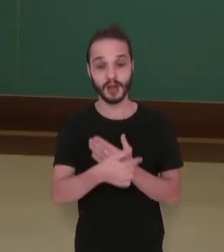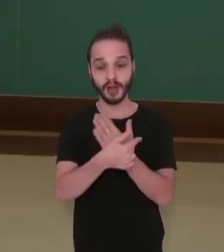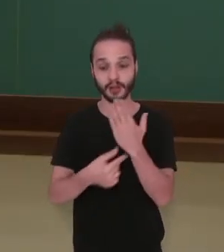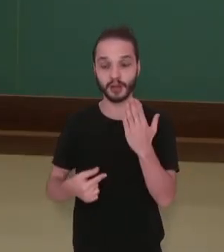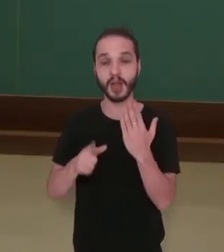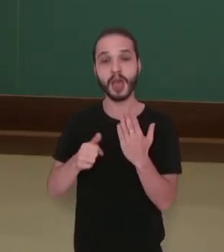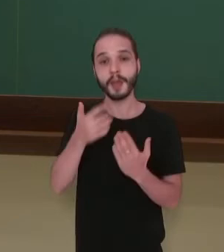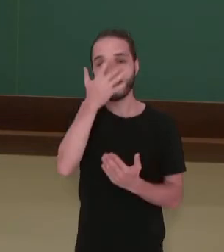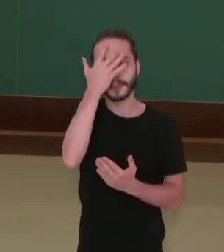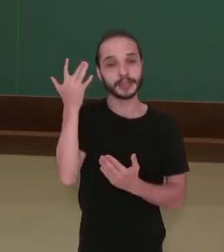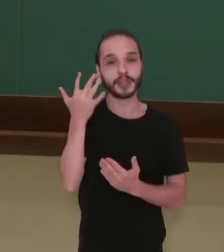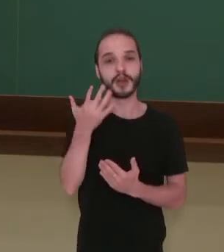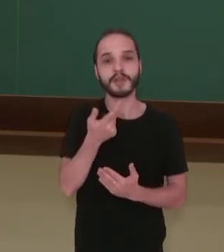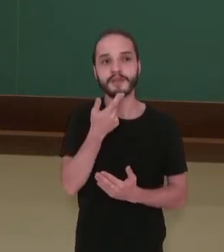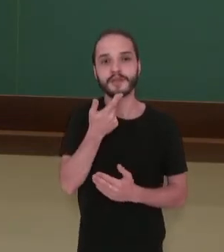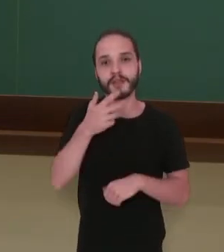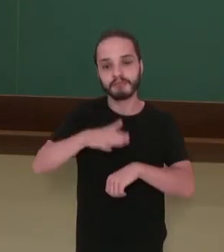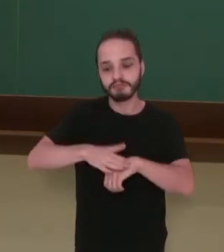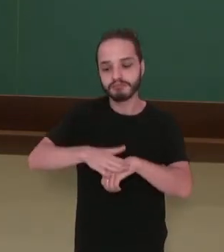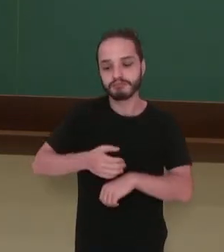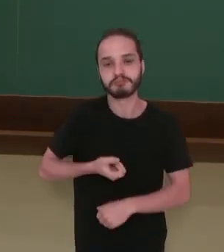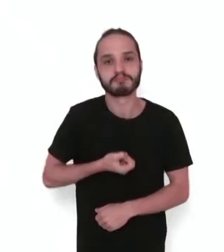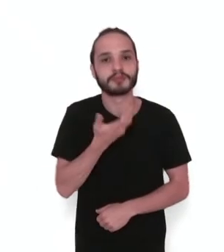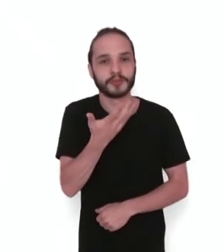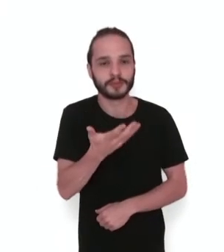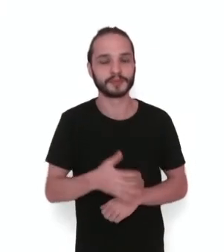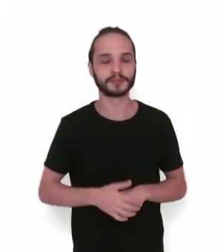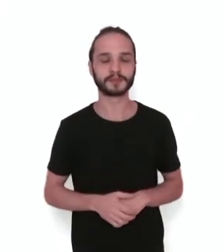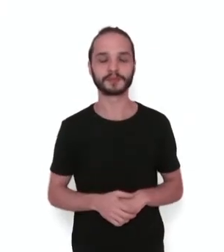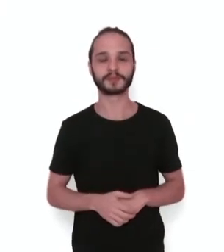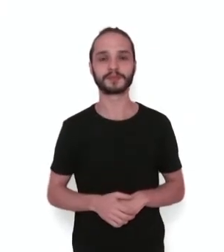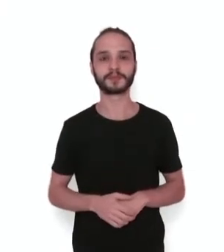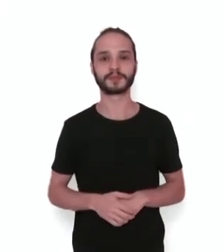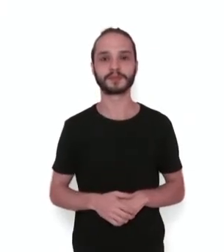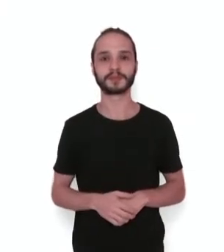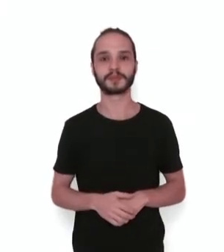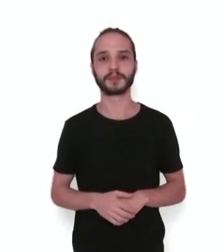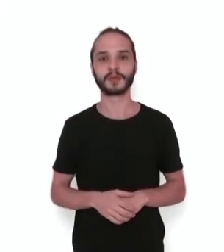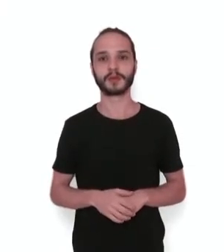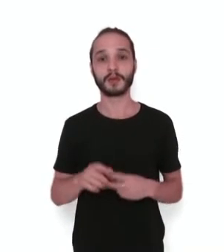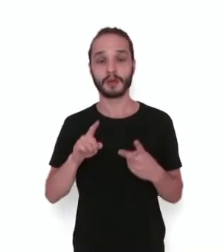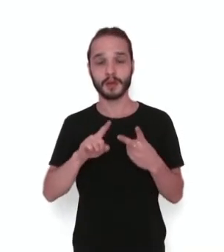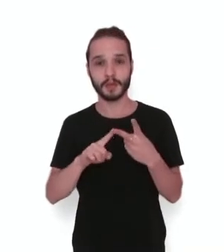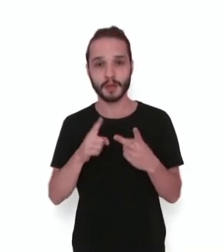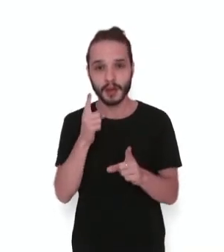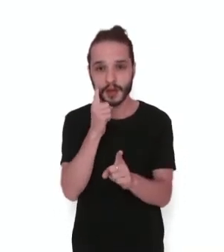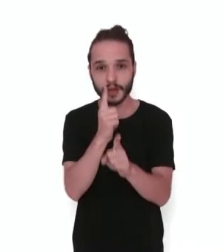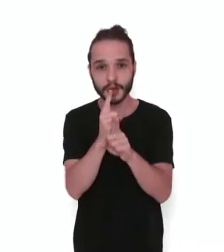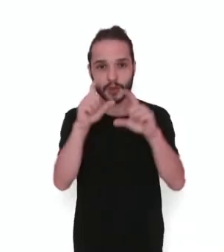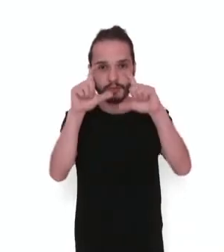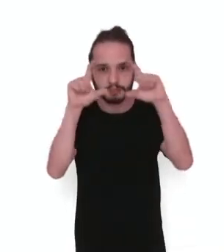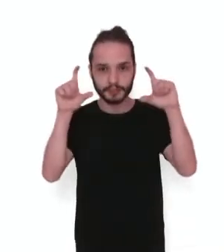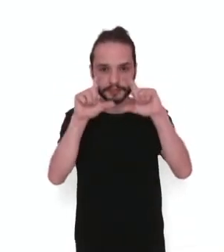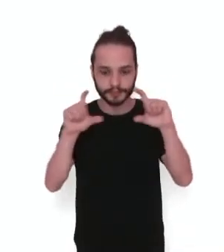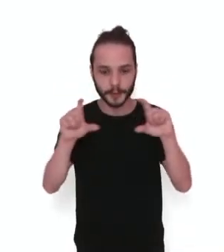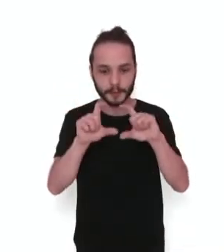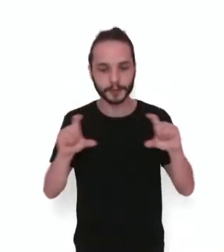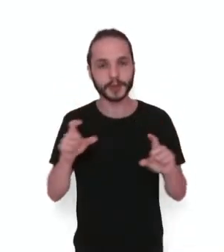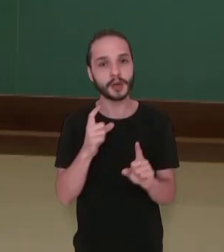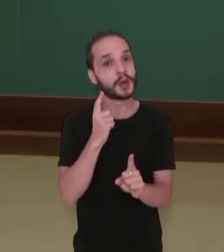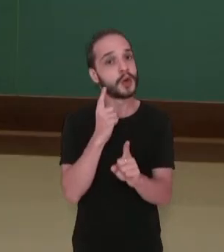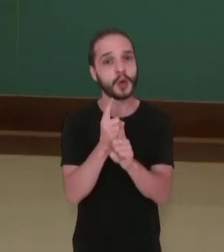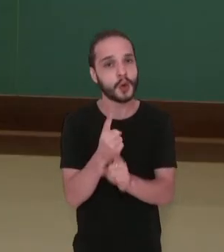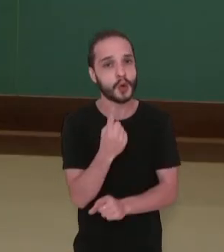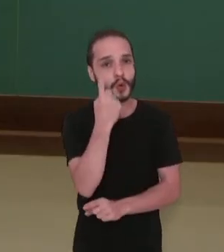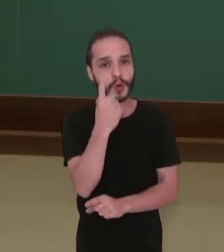pessoa que fala no poema, a voz. B. Localize nas estrofes trabalhadas um trecho que